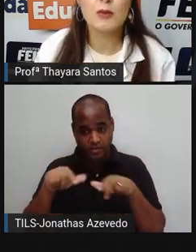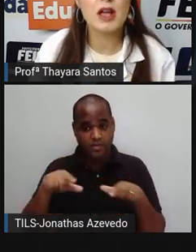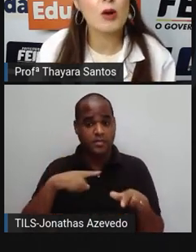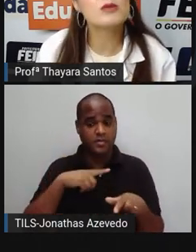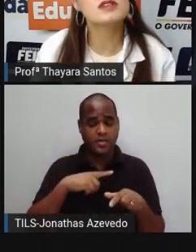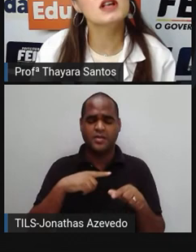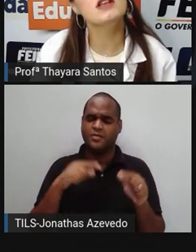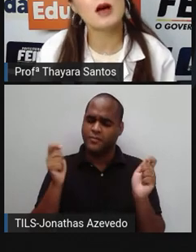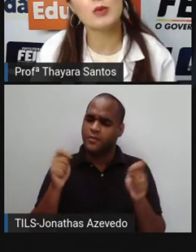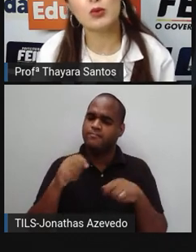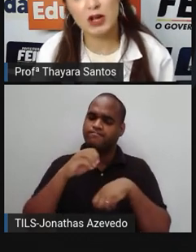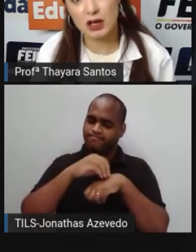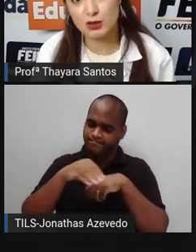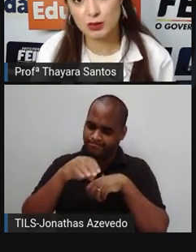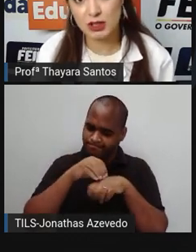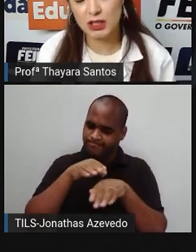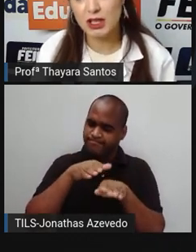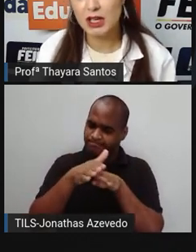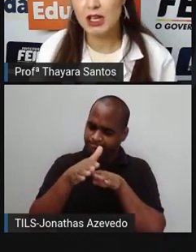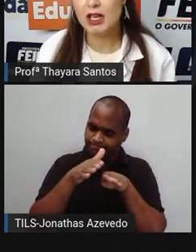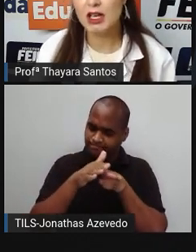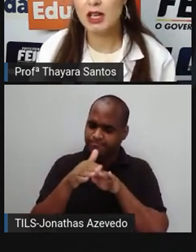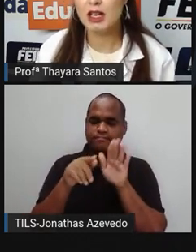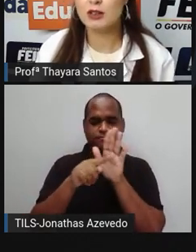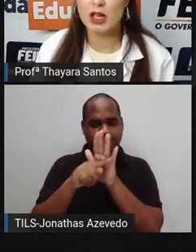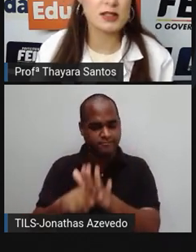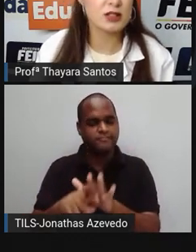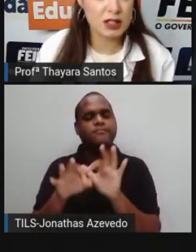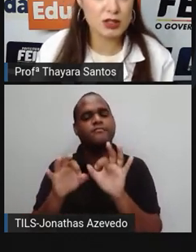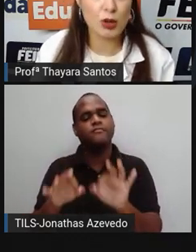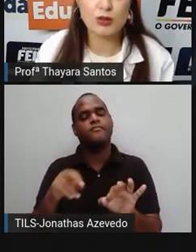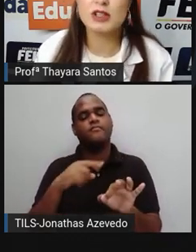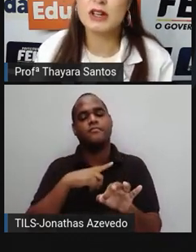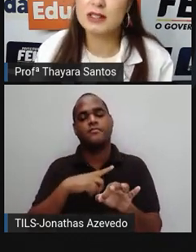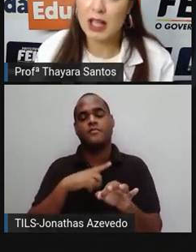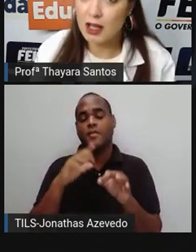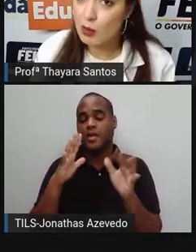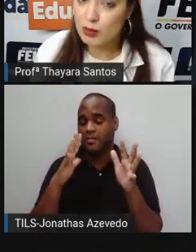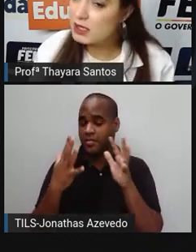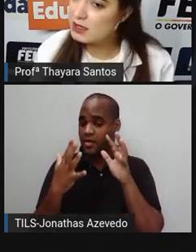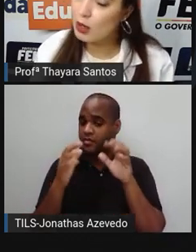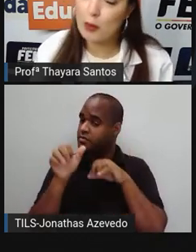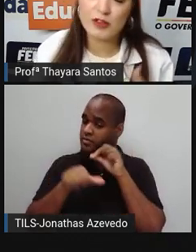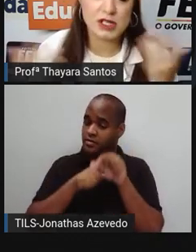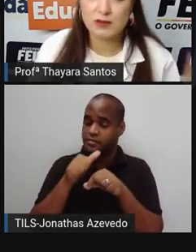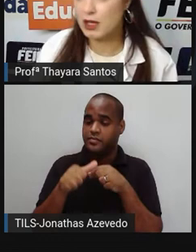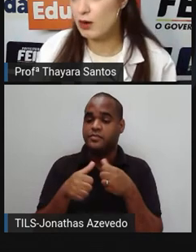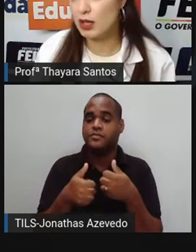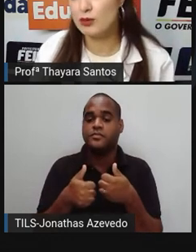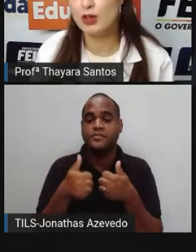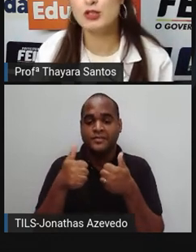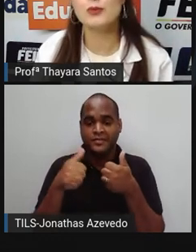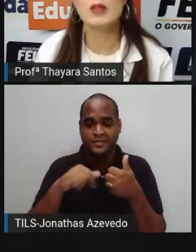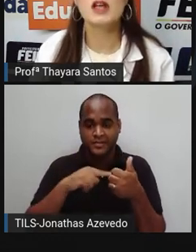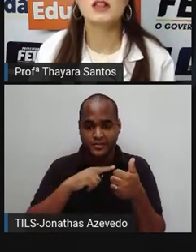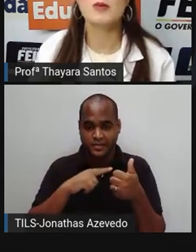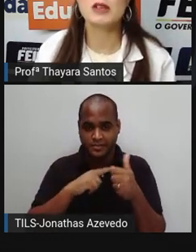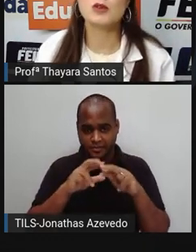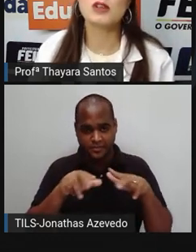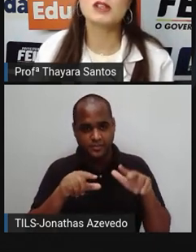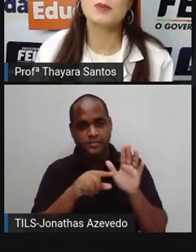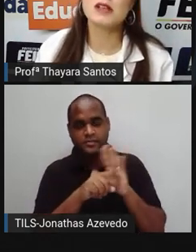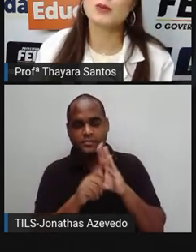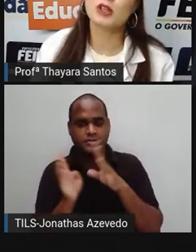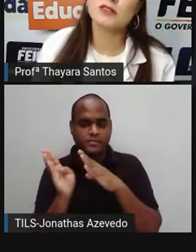não me aconselha a procurar ajuda e esses transtornos eles tem cura assim como vocês viram aí no vídeo